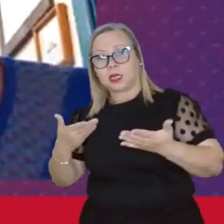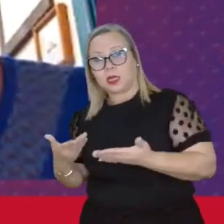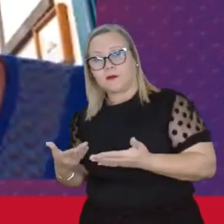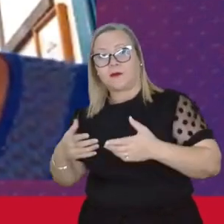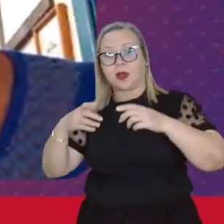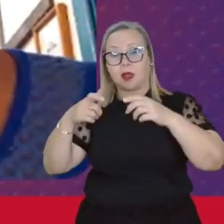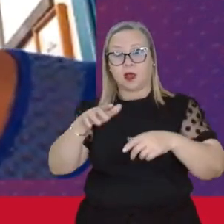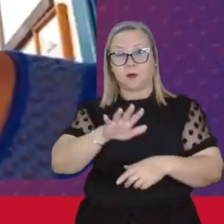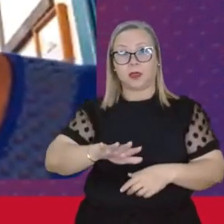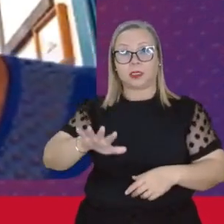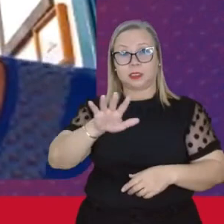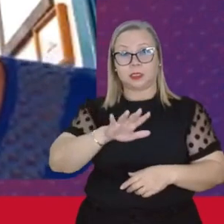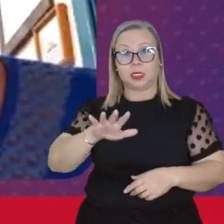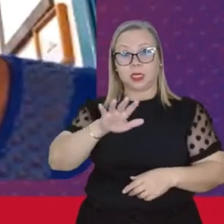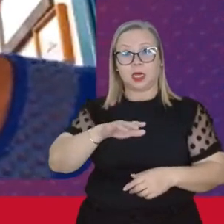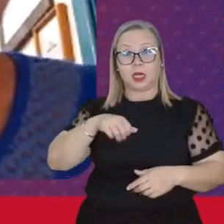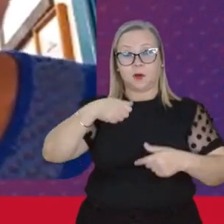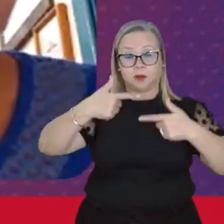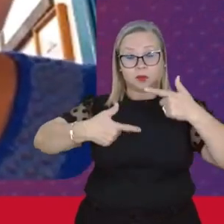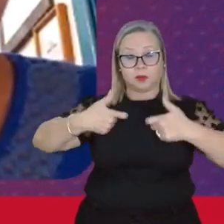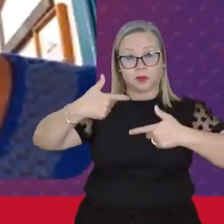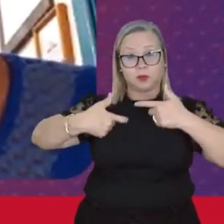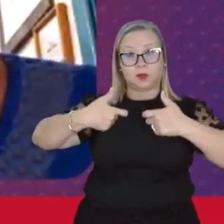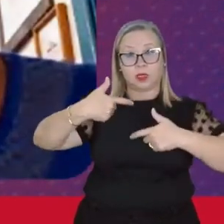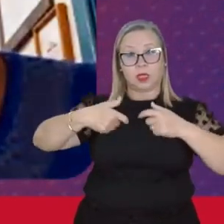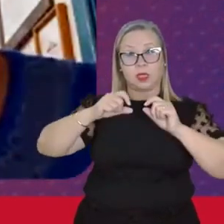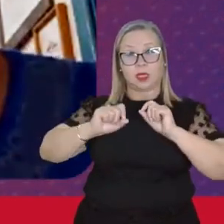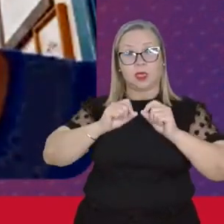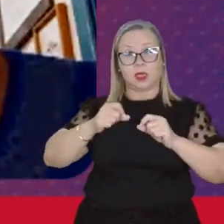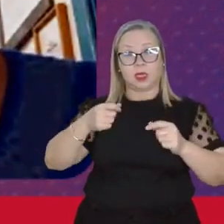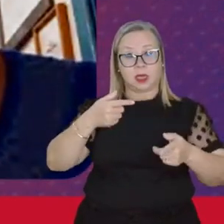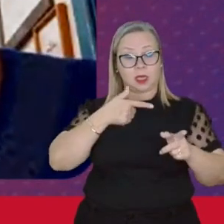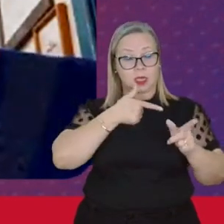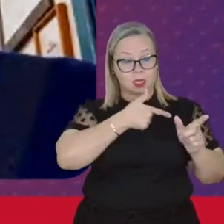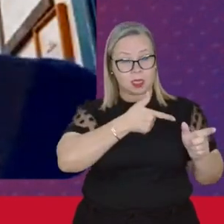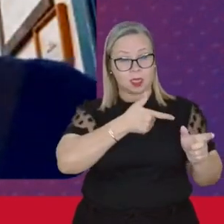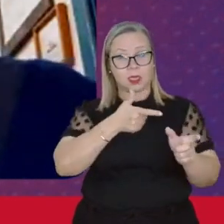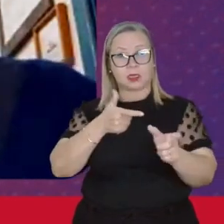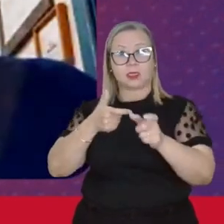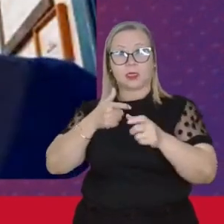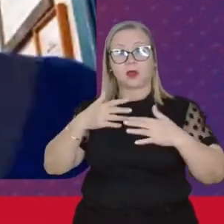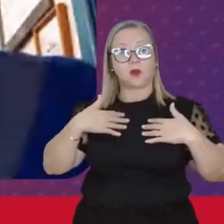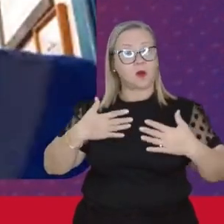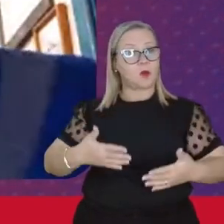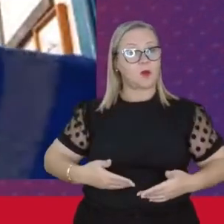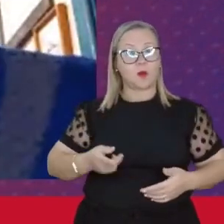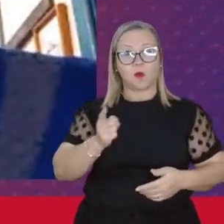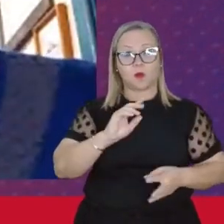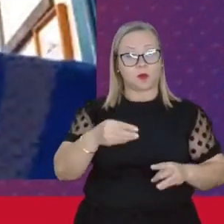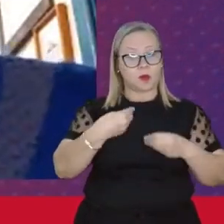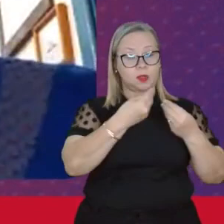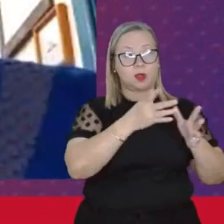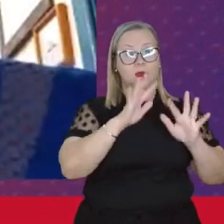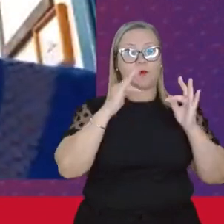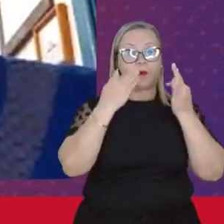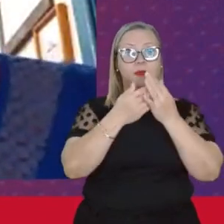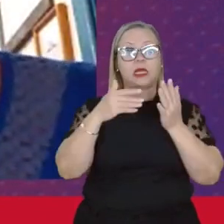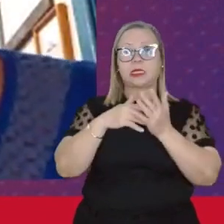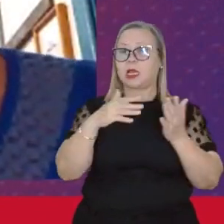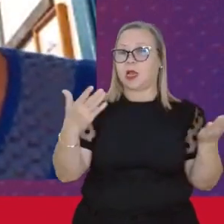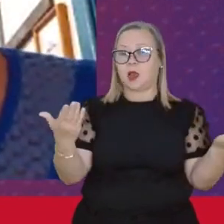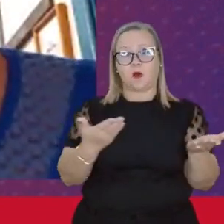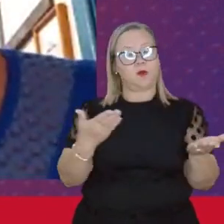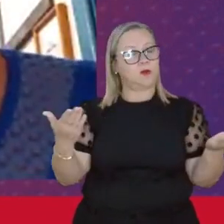de concentração, ser torturada, assassinada, e seu corpo não foi entregue à família até hoje,